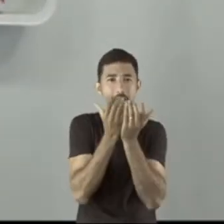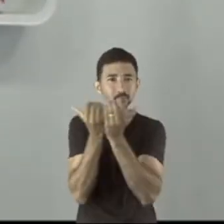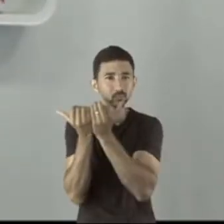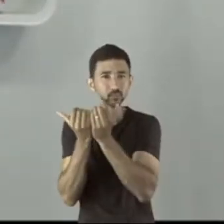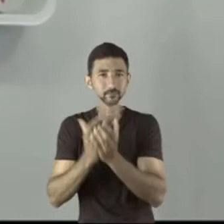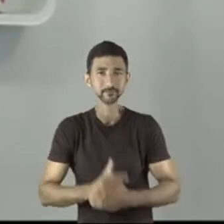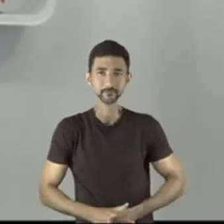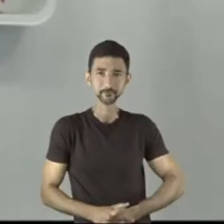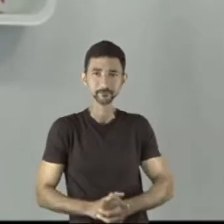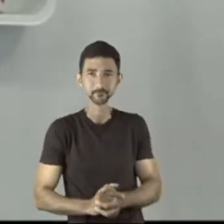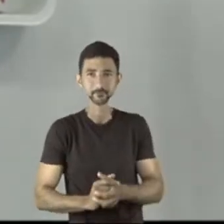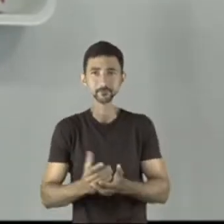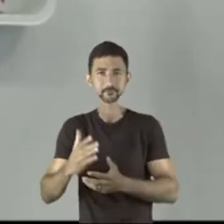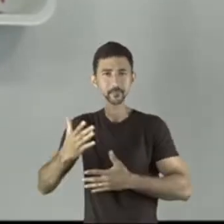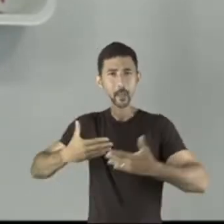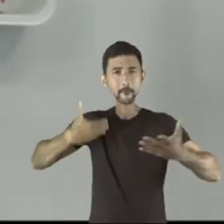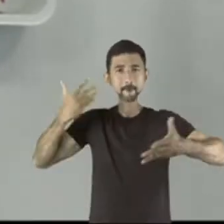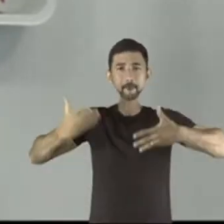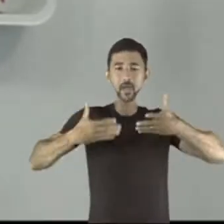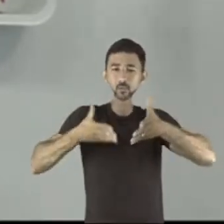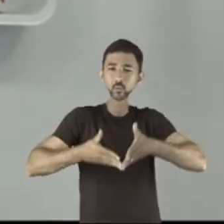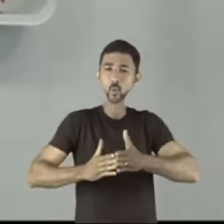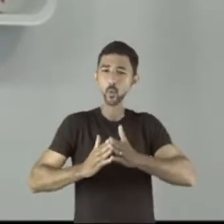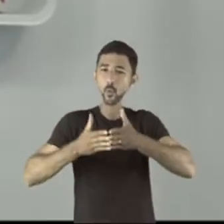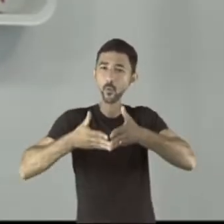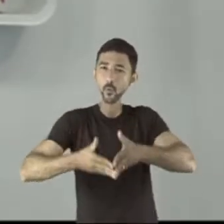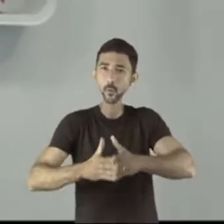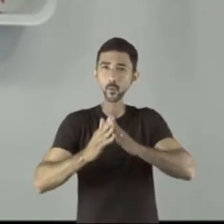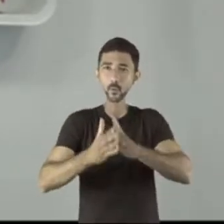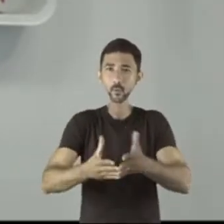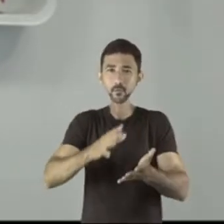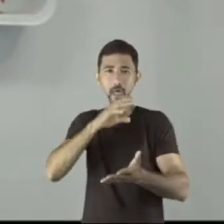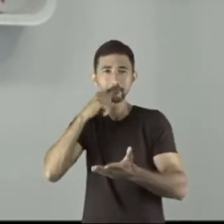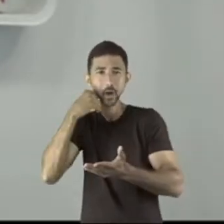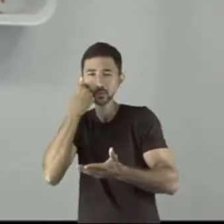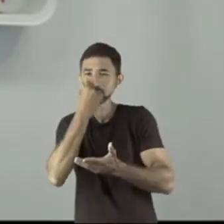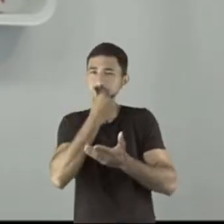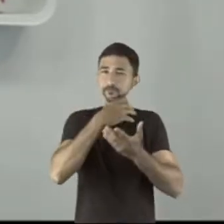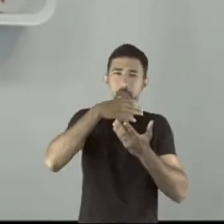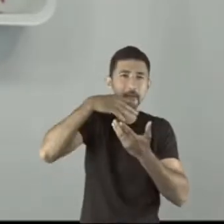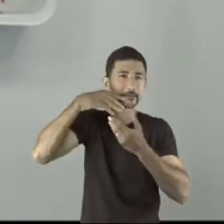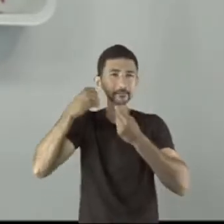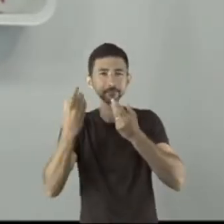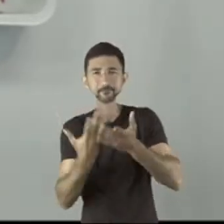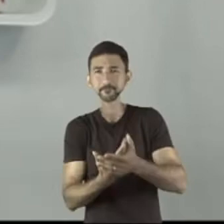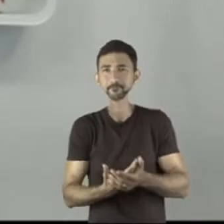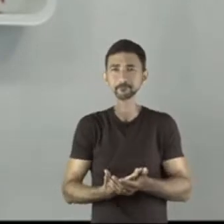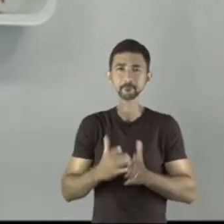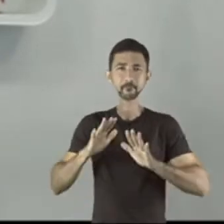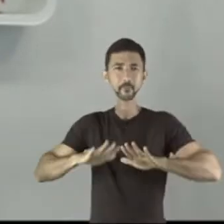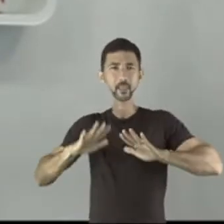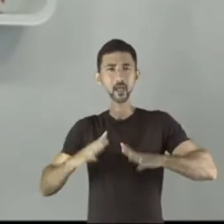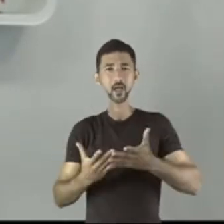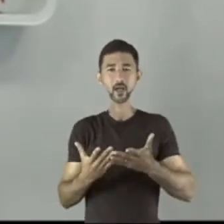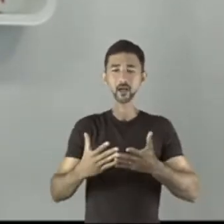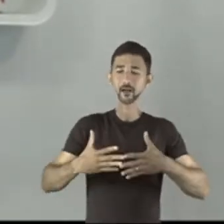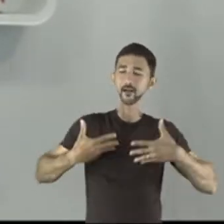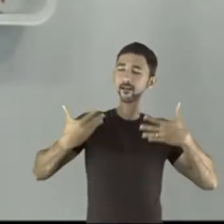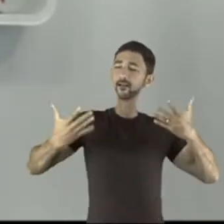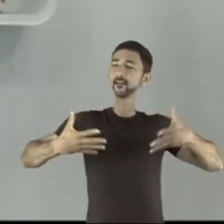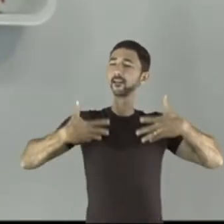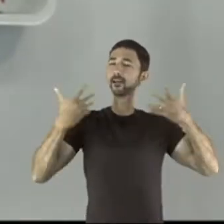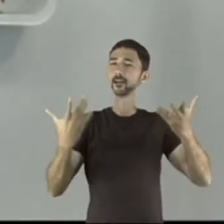quente. Um passeio de canoa, pão lambuzado de mel, ficar um pouquinho à